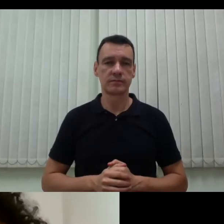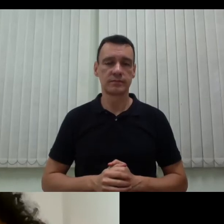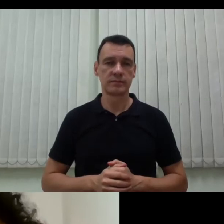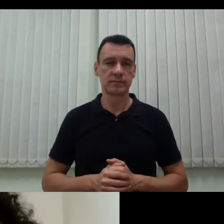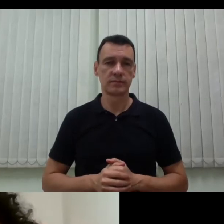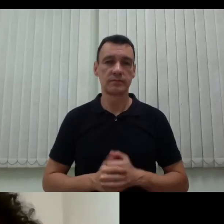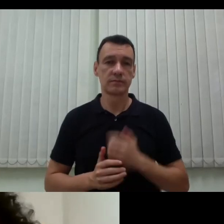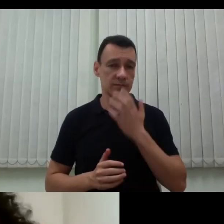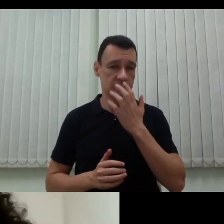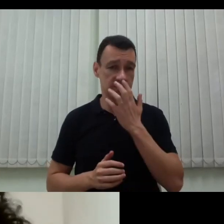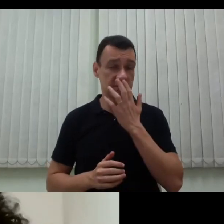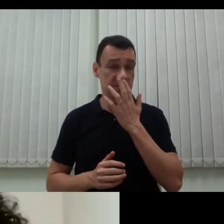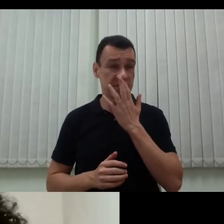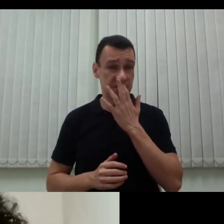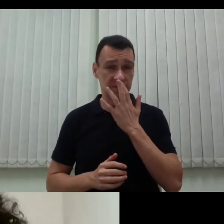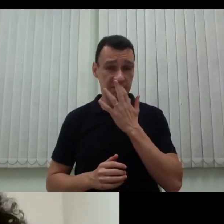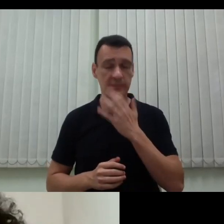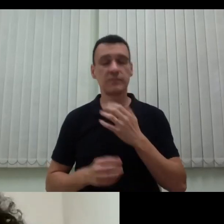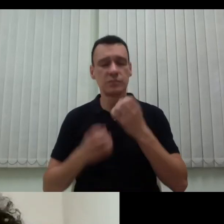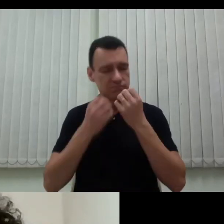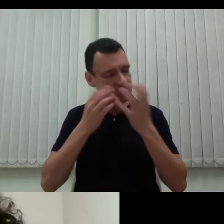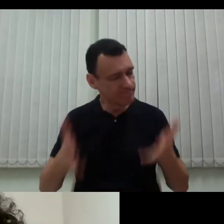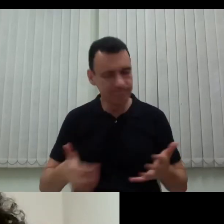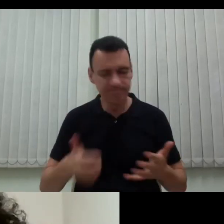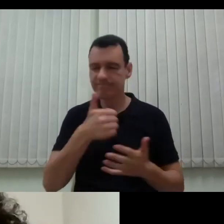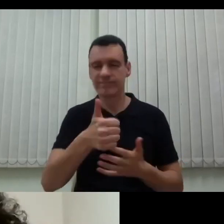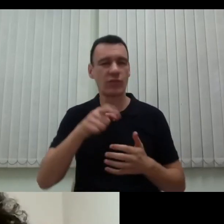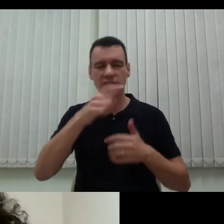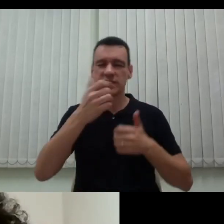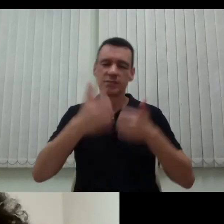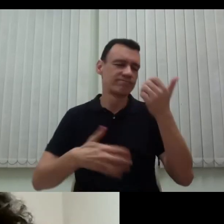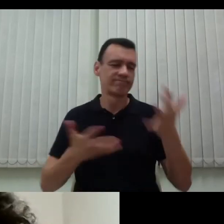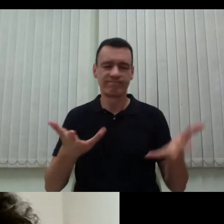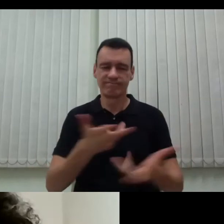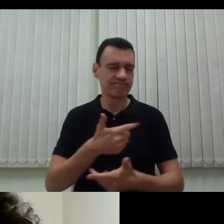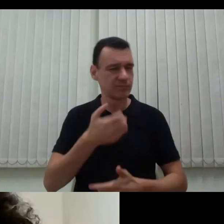Muito bem, Fran, foi ótimo te ouvir, né? E